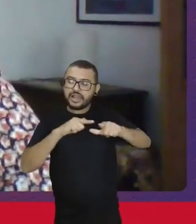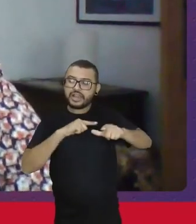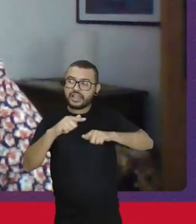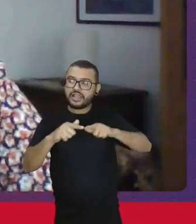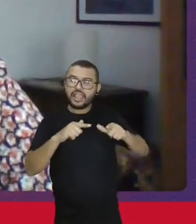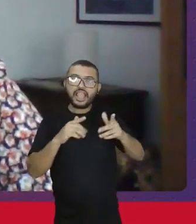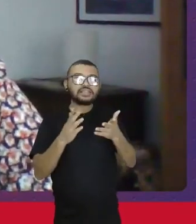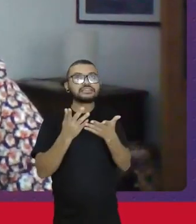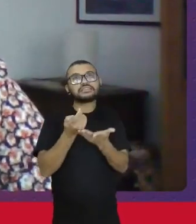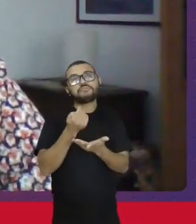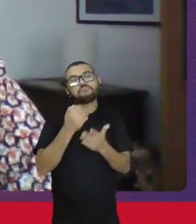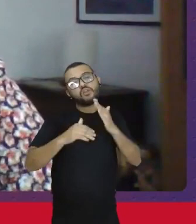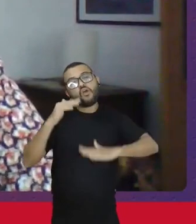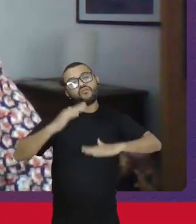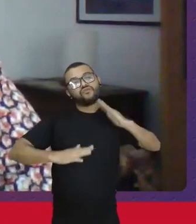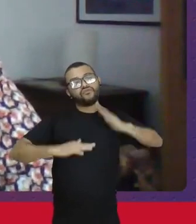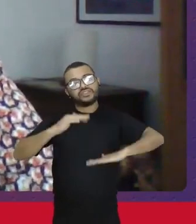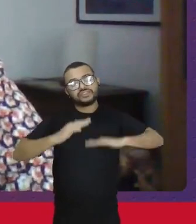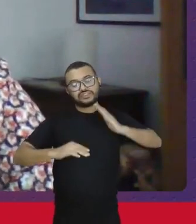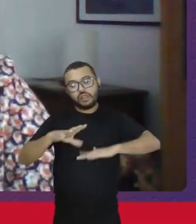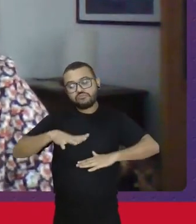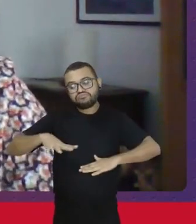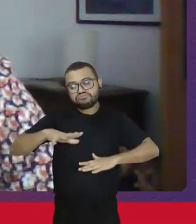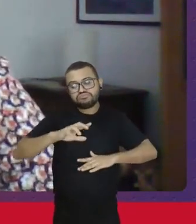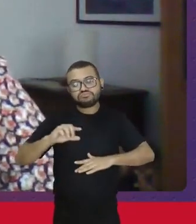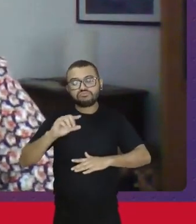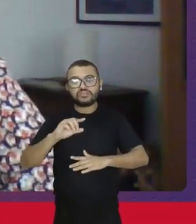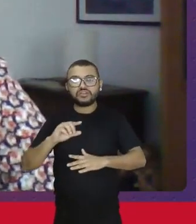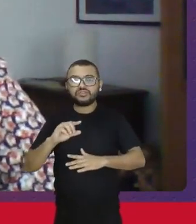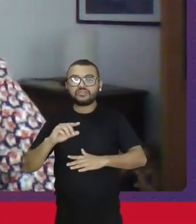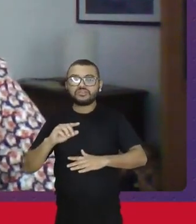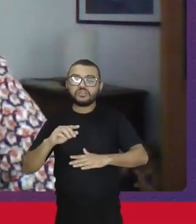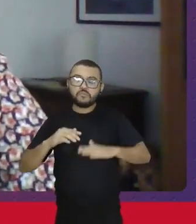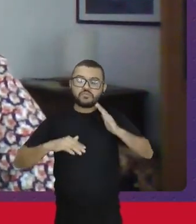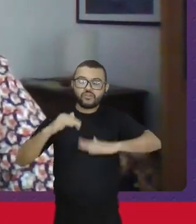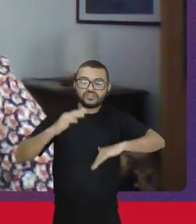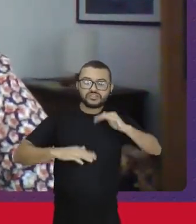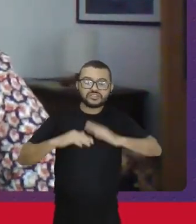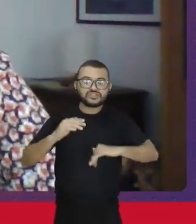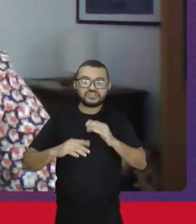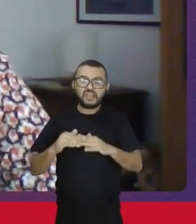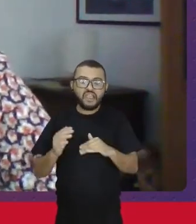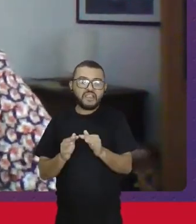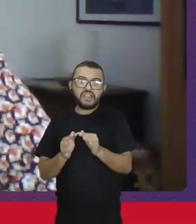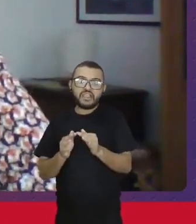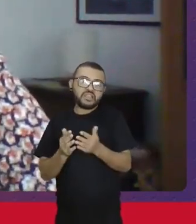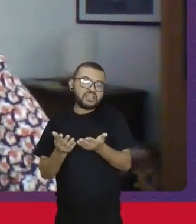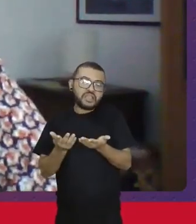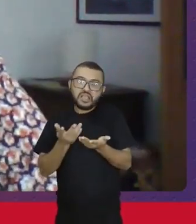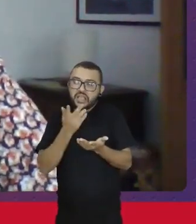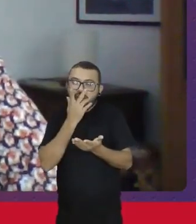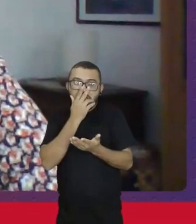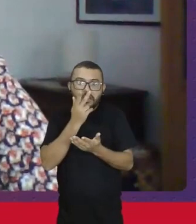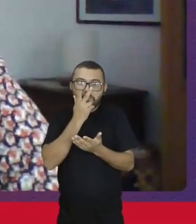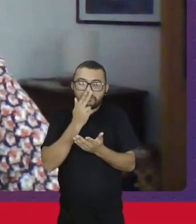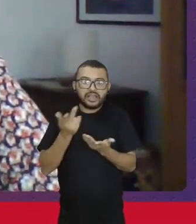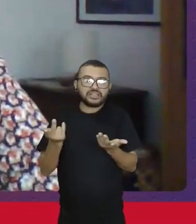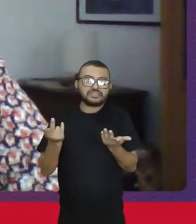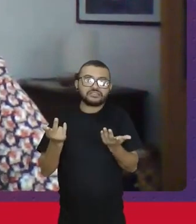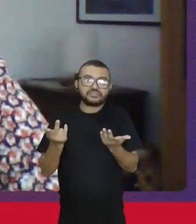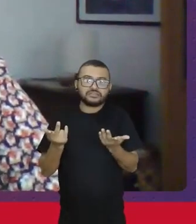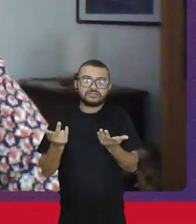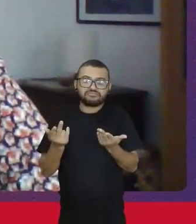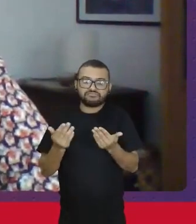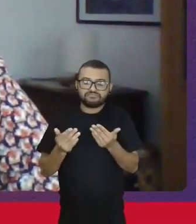em atividades, em ocupações, em profissões que são como um prolongamento